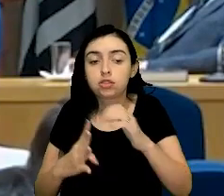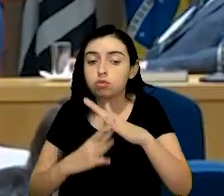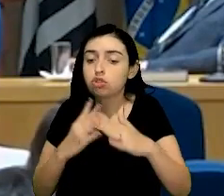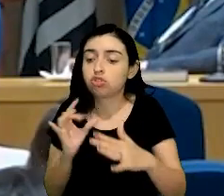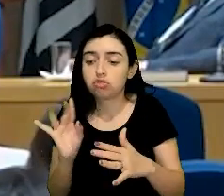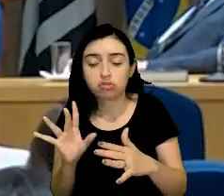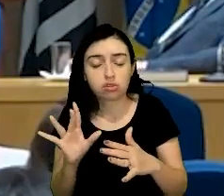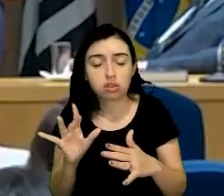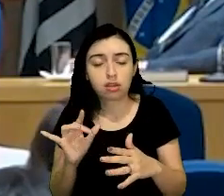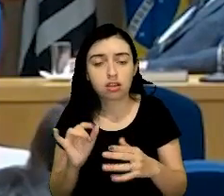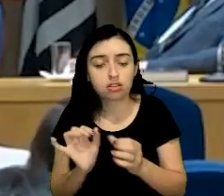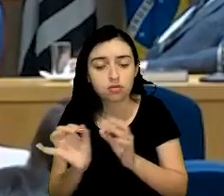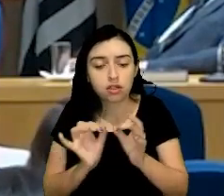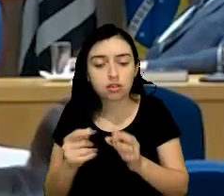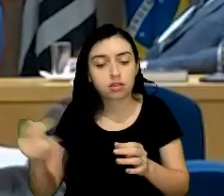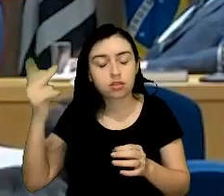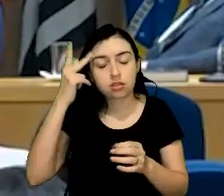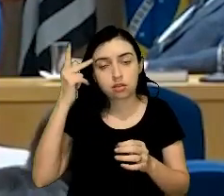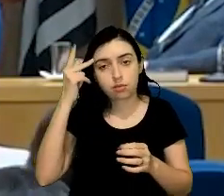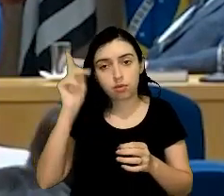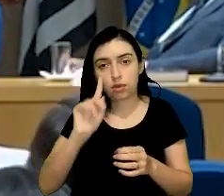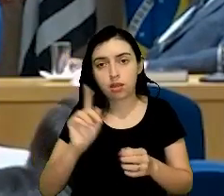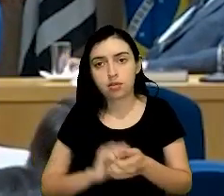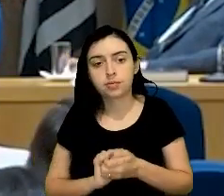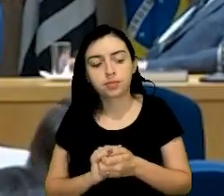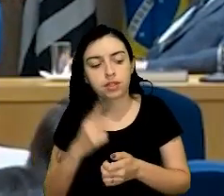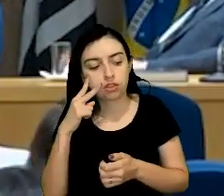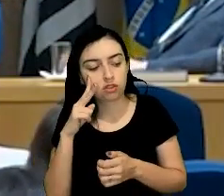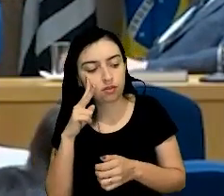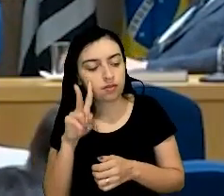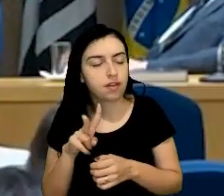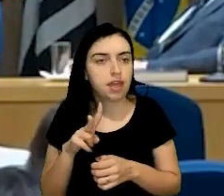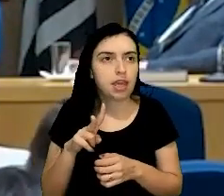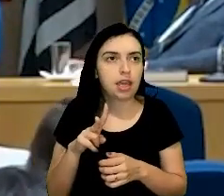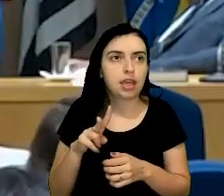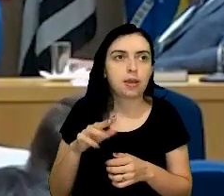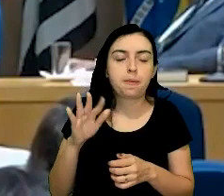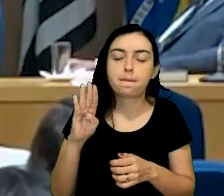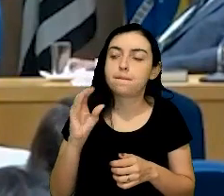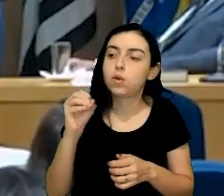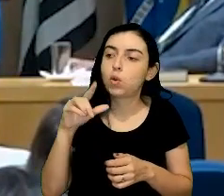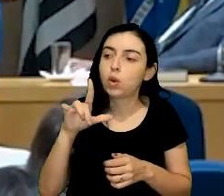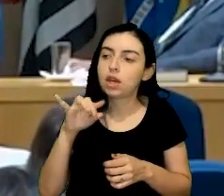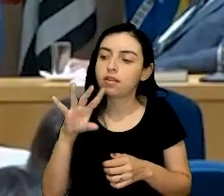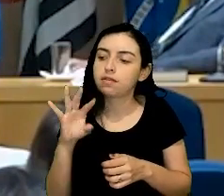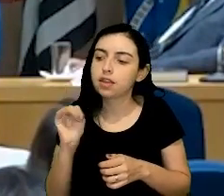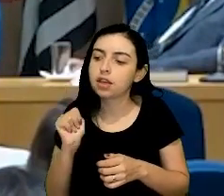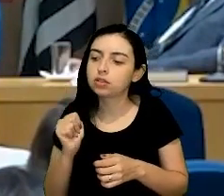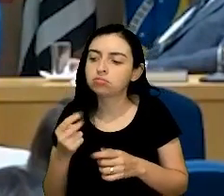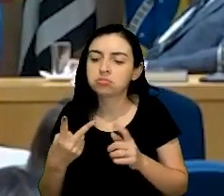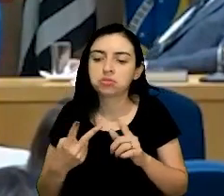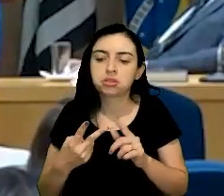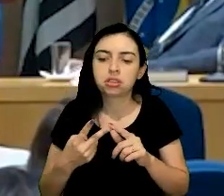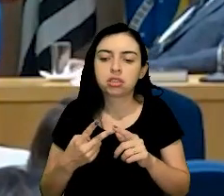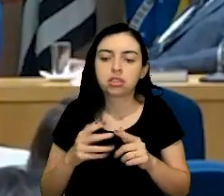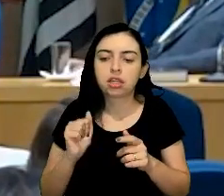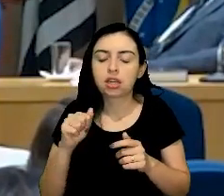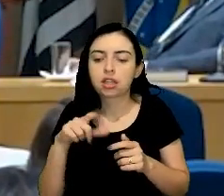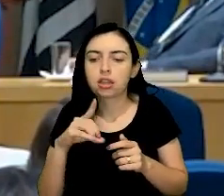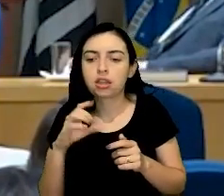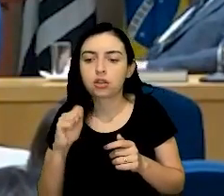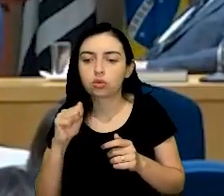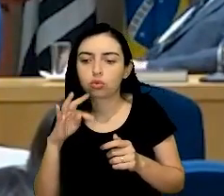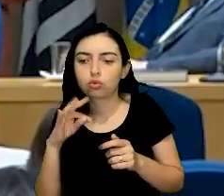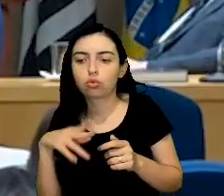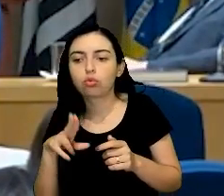São Paulo. E aí nós vamos assistir os bolivianos na confecção aqui de Indaiatuba, Americana, e hoje tem lá